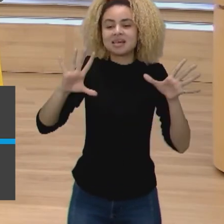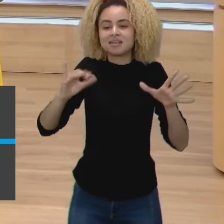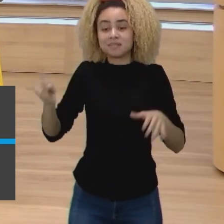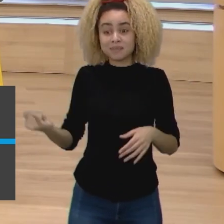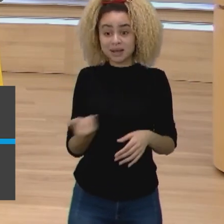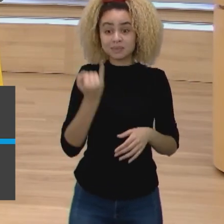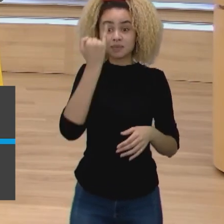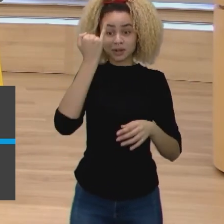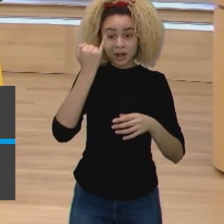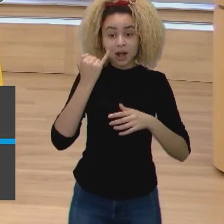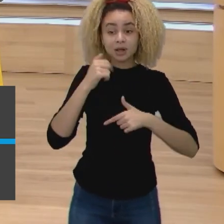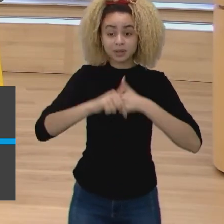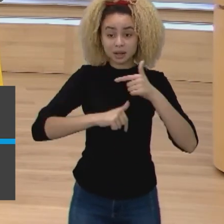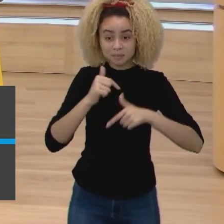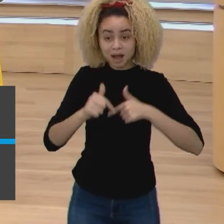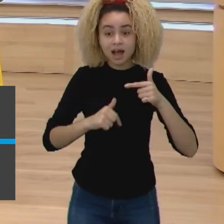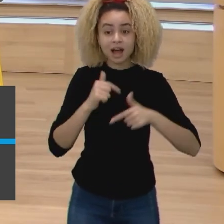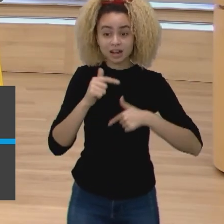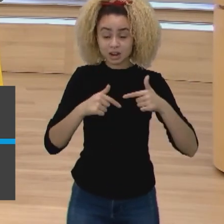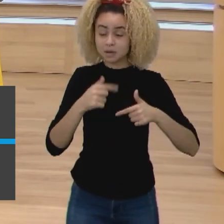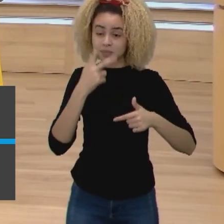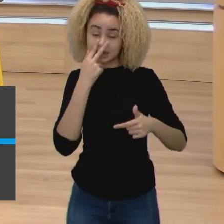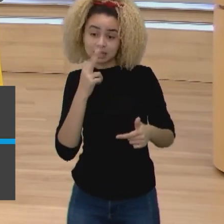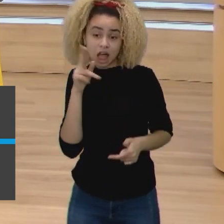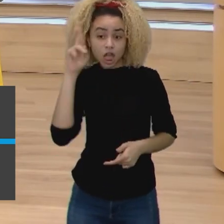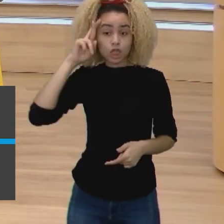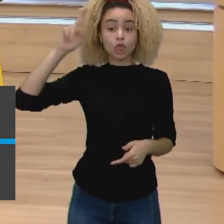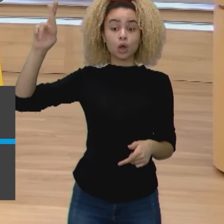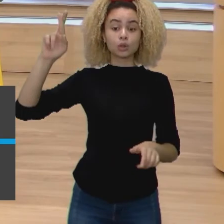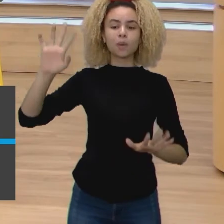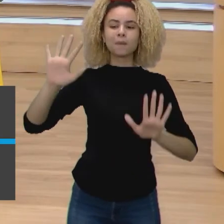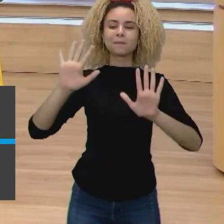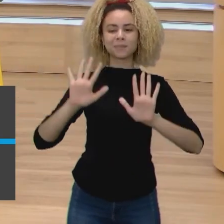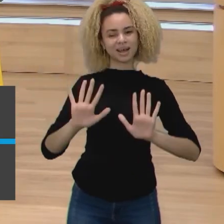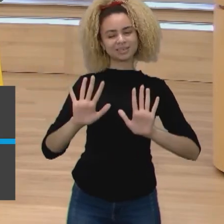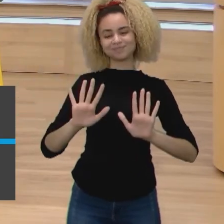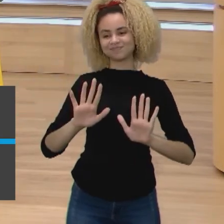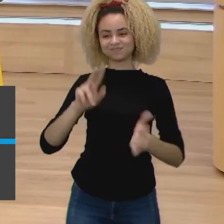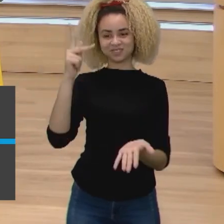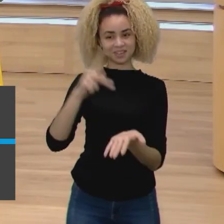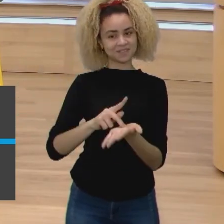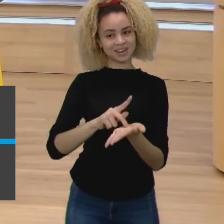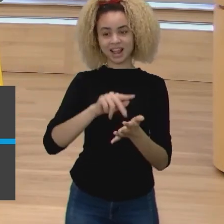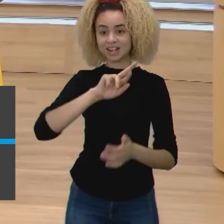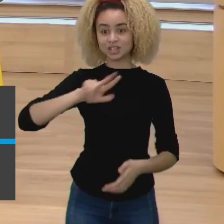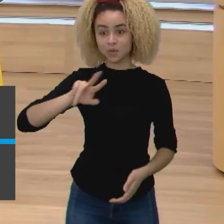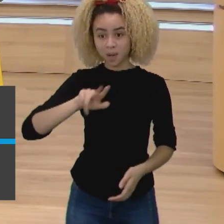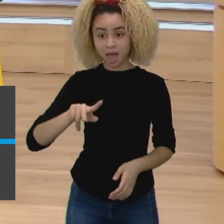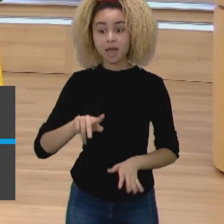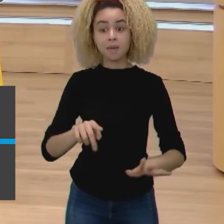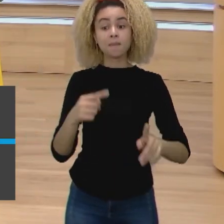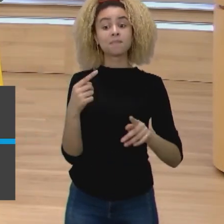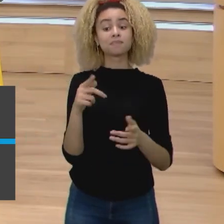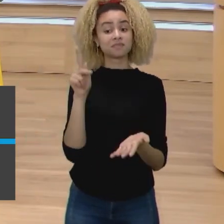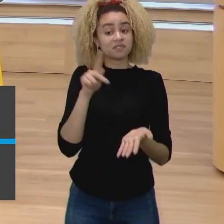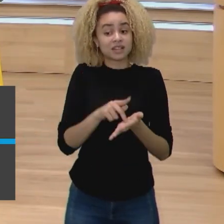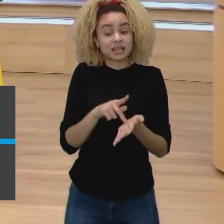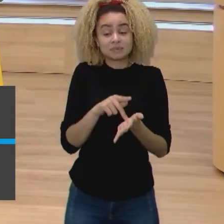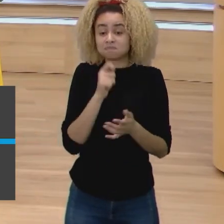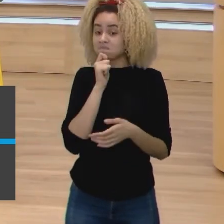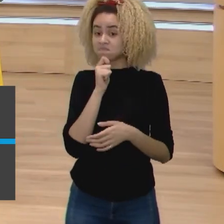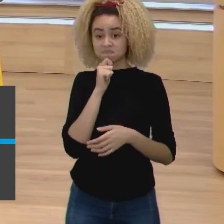pelo trabalho, né? Que você é dono daquilo que faz, mas não é essa a verdade. De fato, você não é